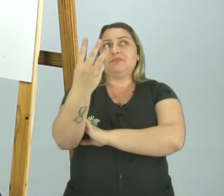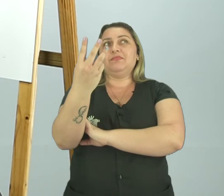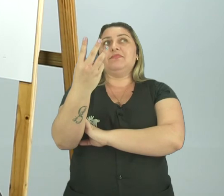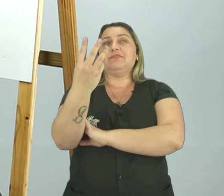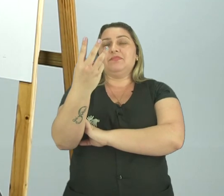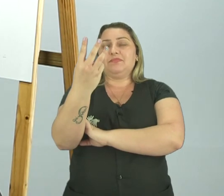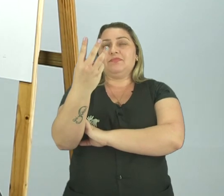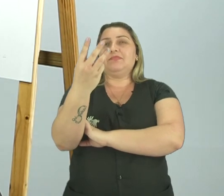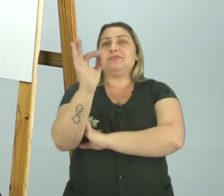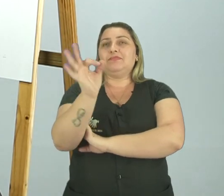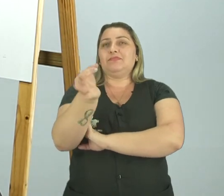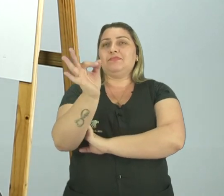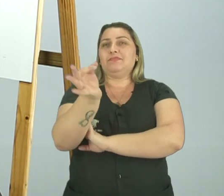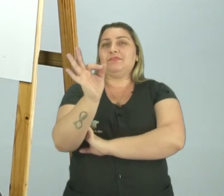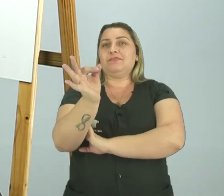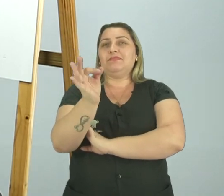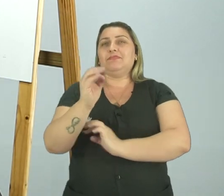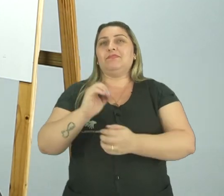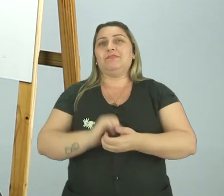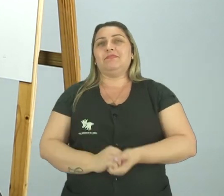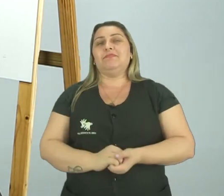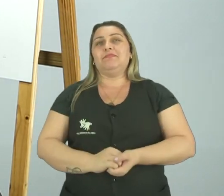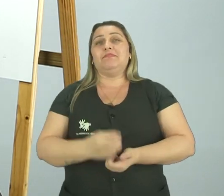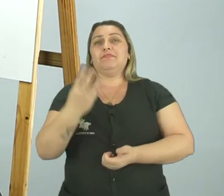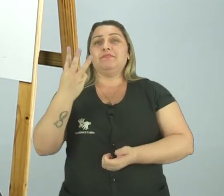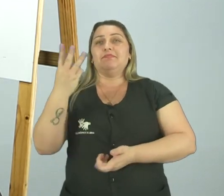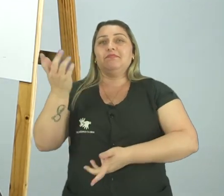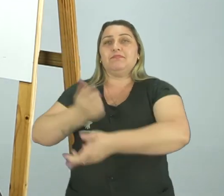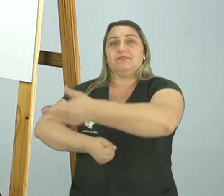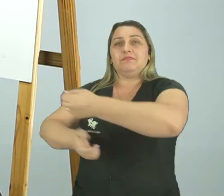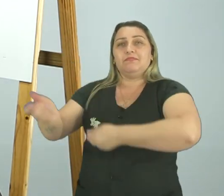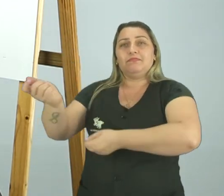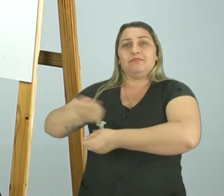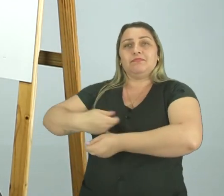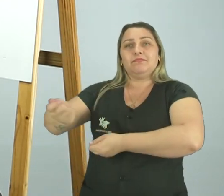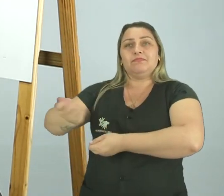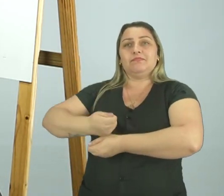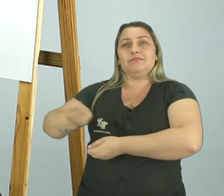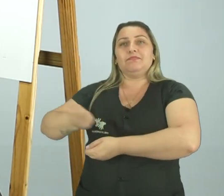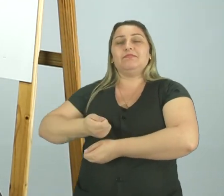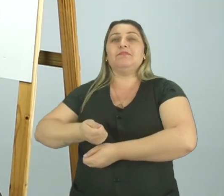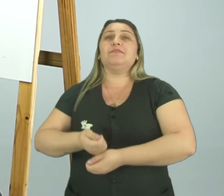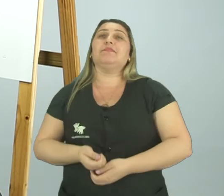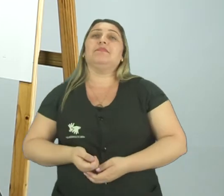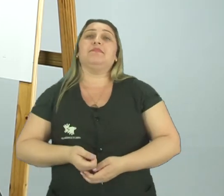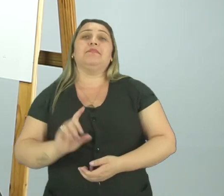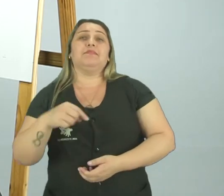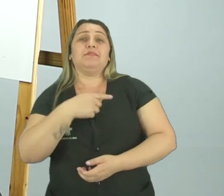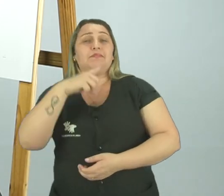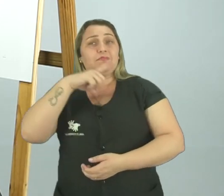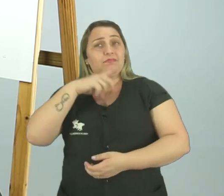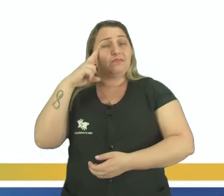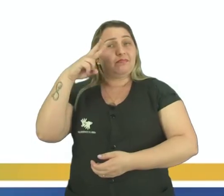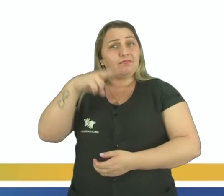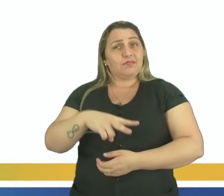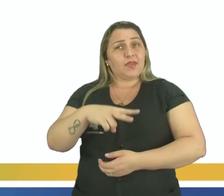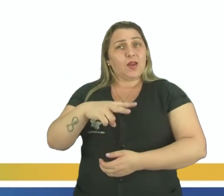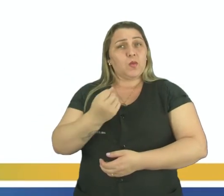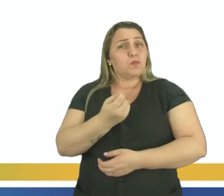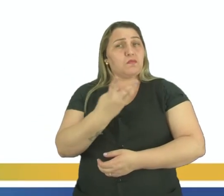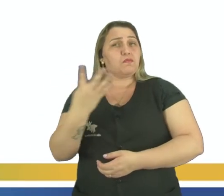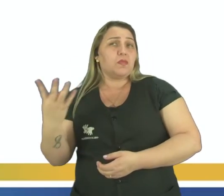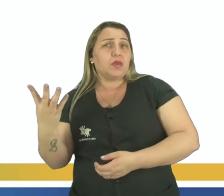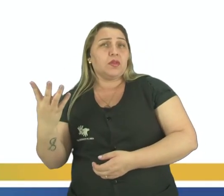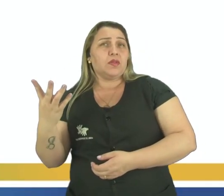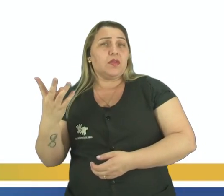Quantos? Isso mesmo. Eu vou ficar com 3. E aí, nós estamos vendo em formas de